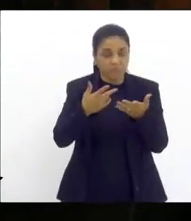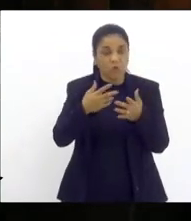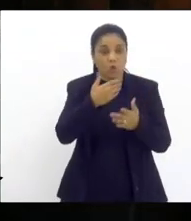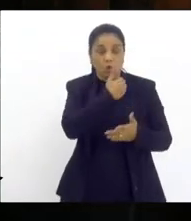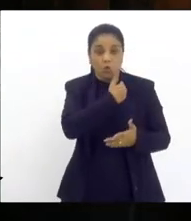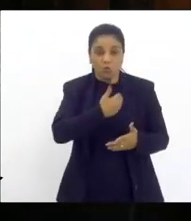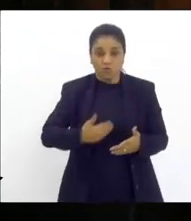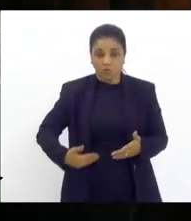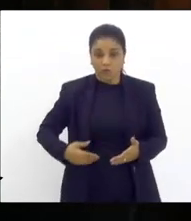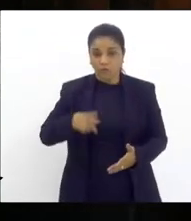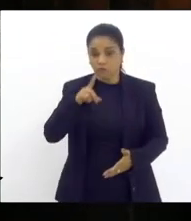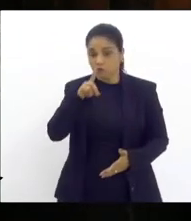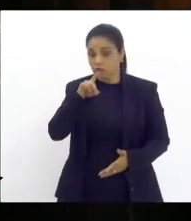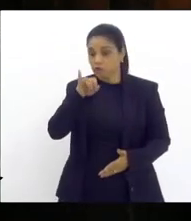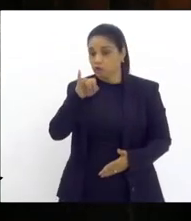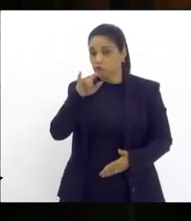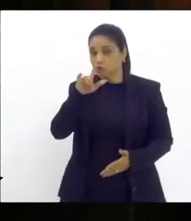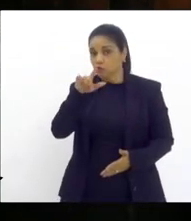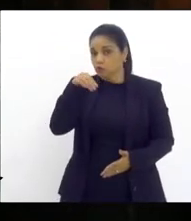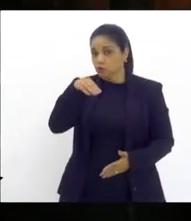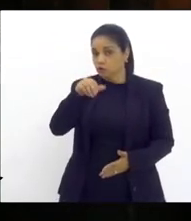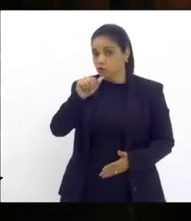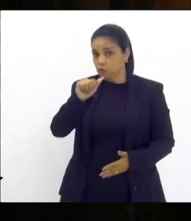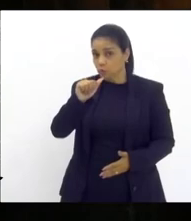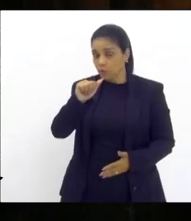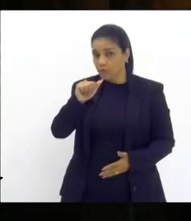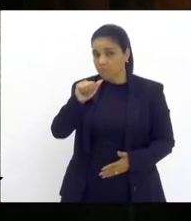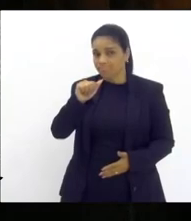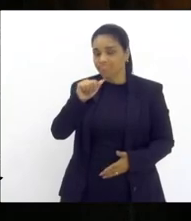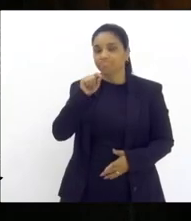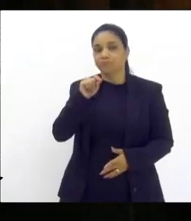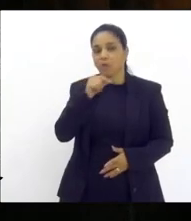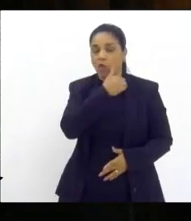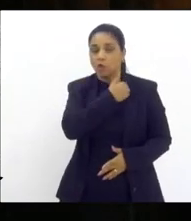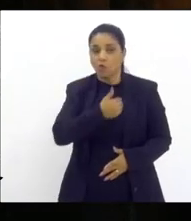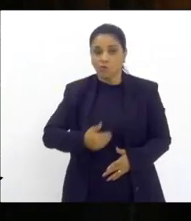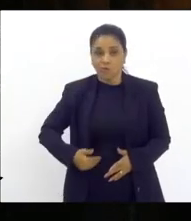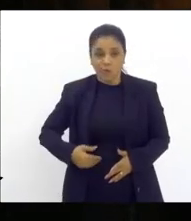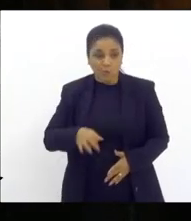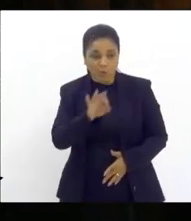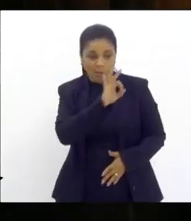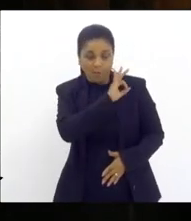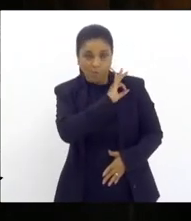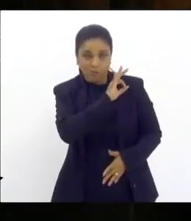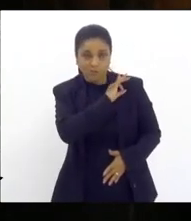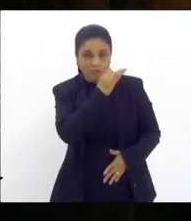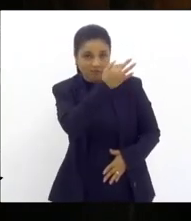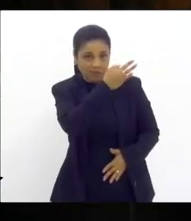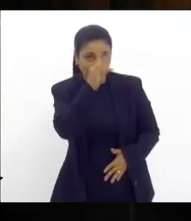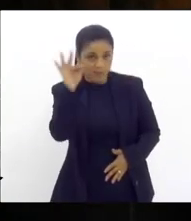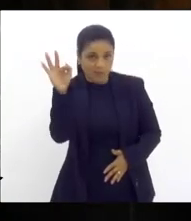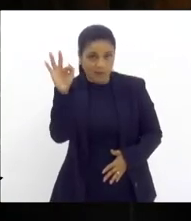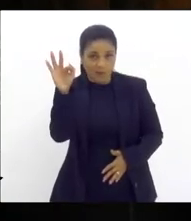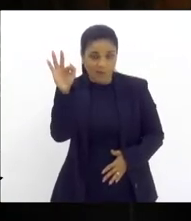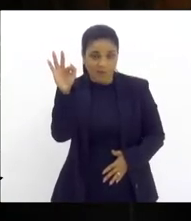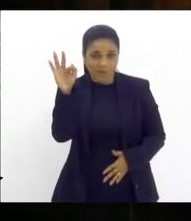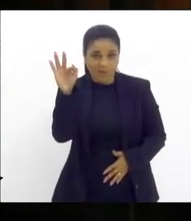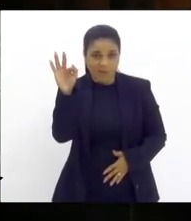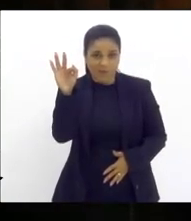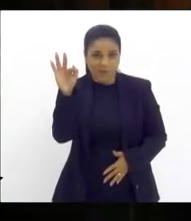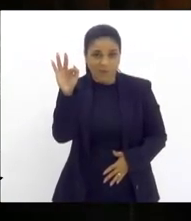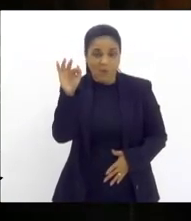Dilma Rousseff foi considerado pela Polícia Federal o maior